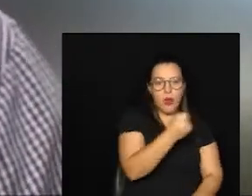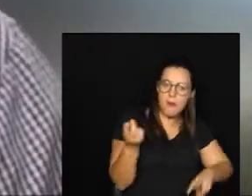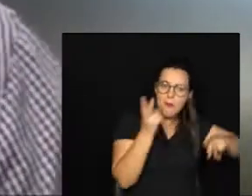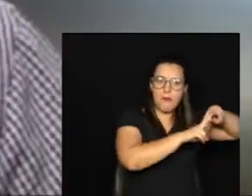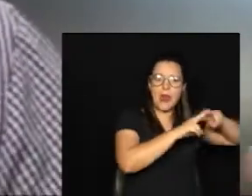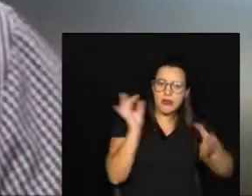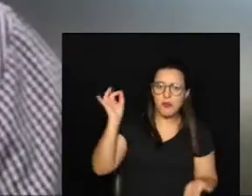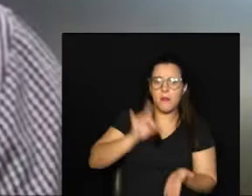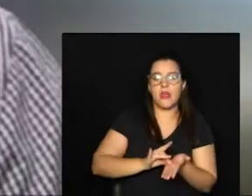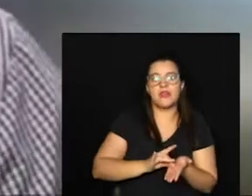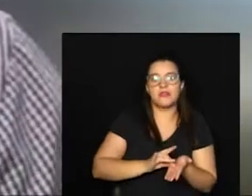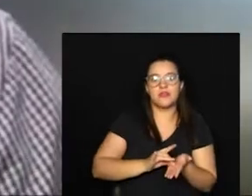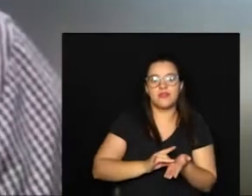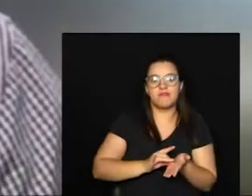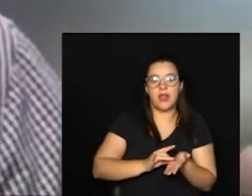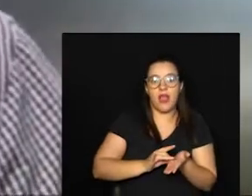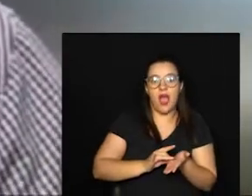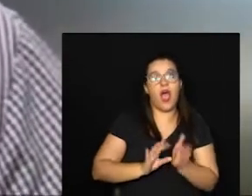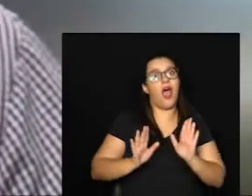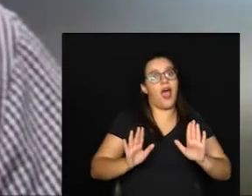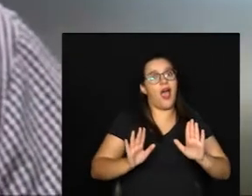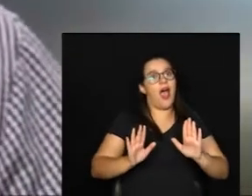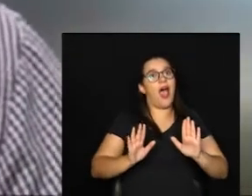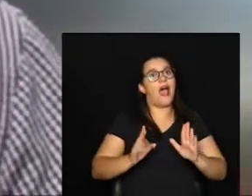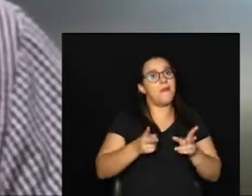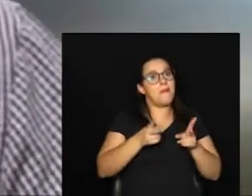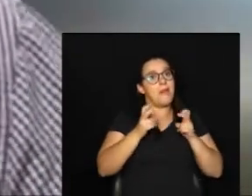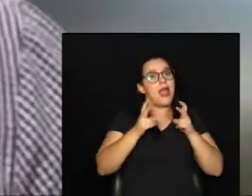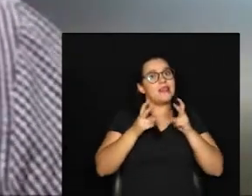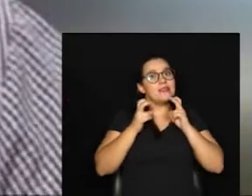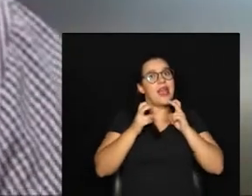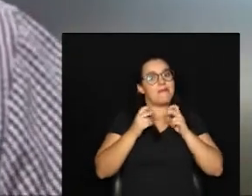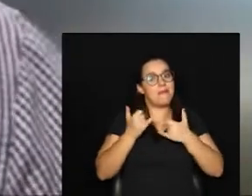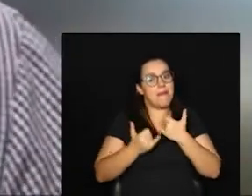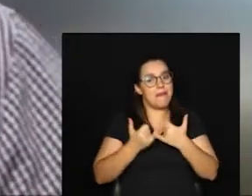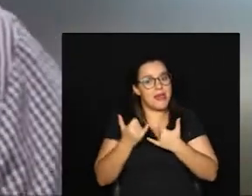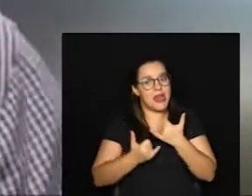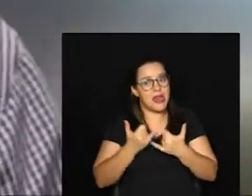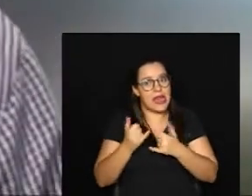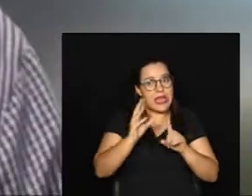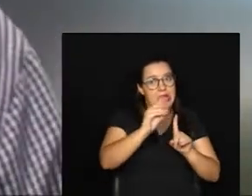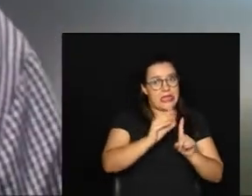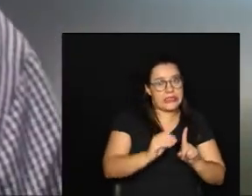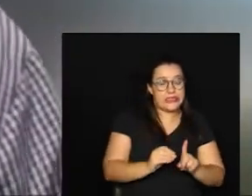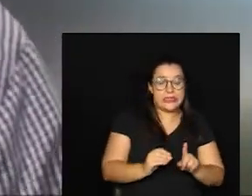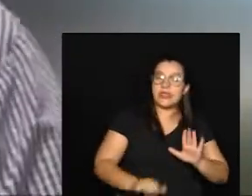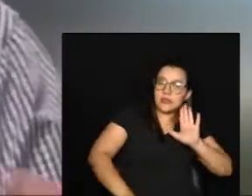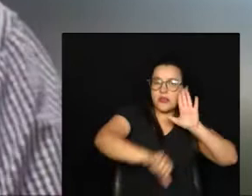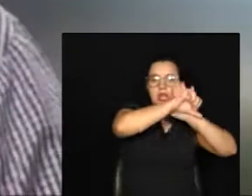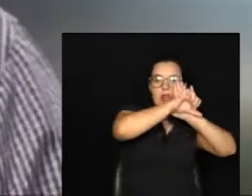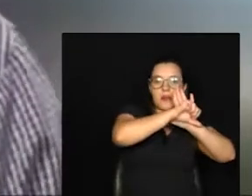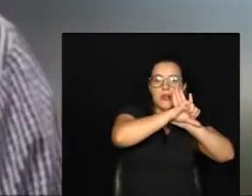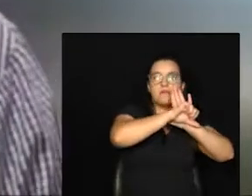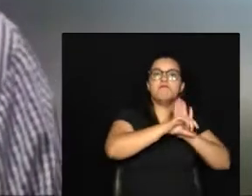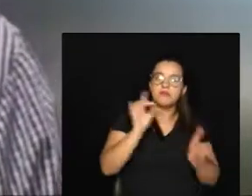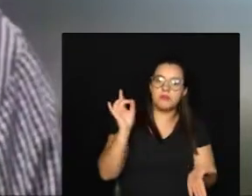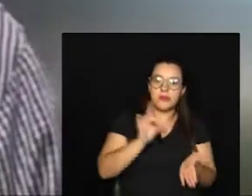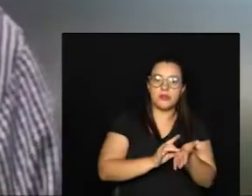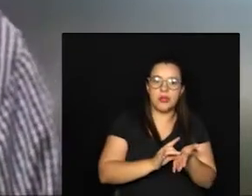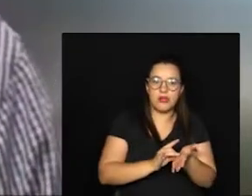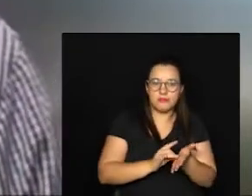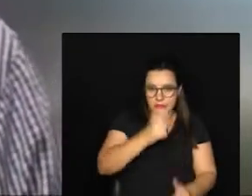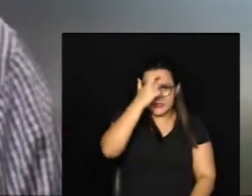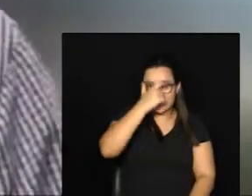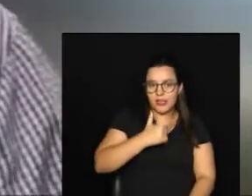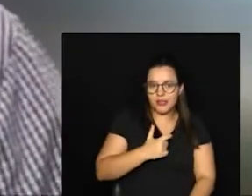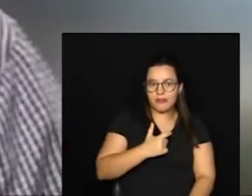partir daí essa ideia de que essas brincadeiras o tornam realmente consequências